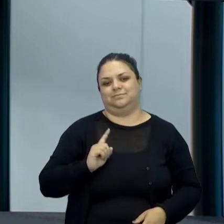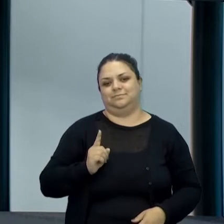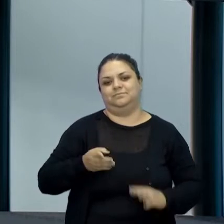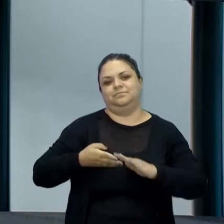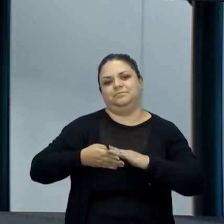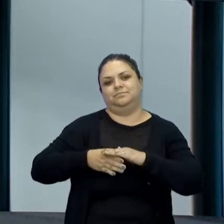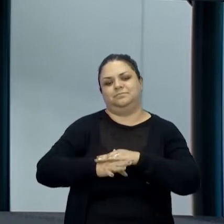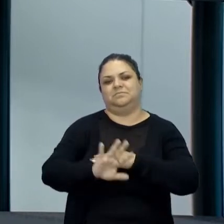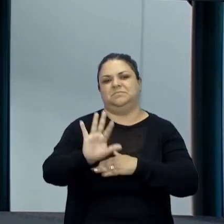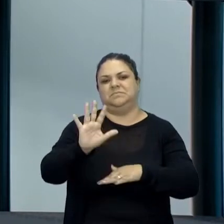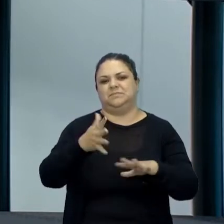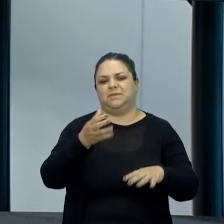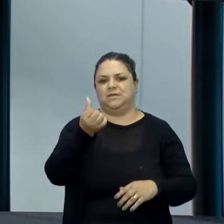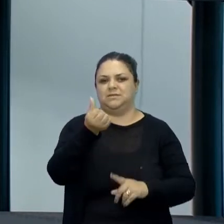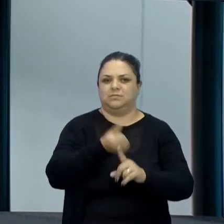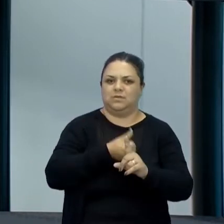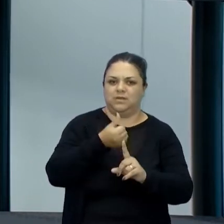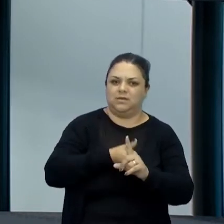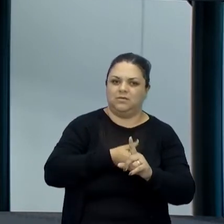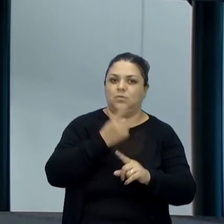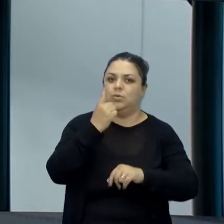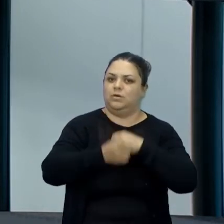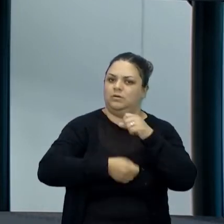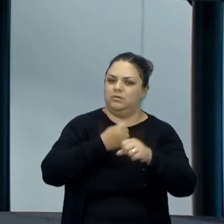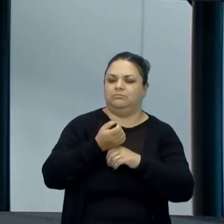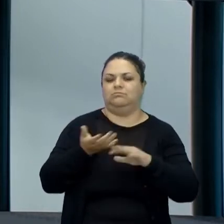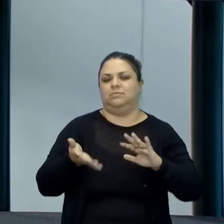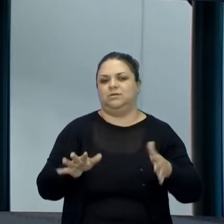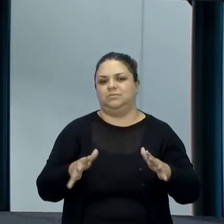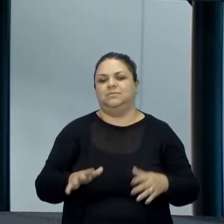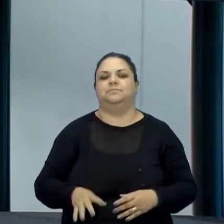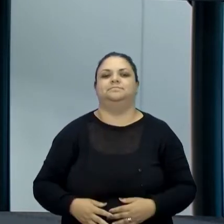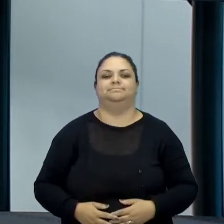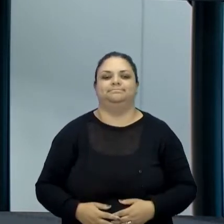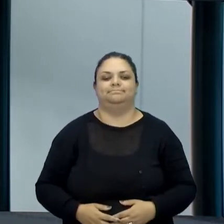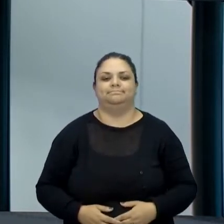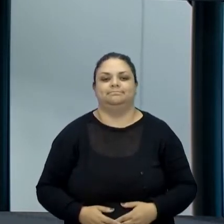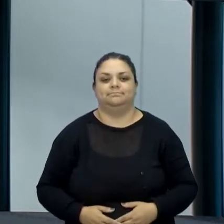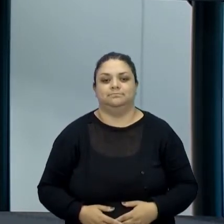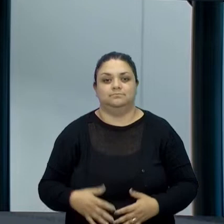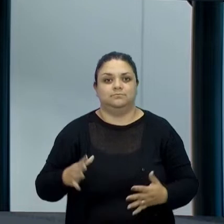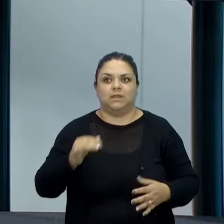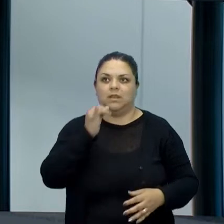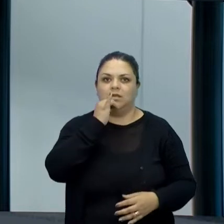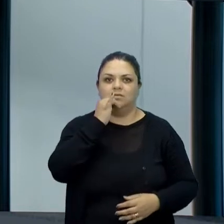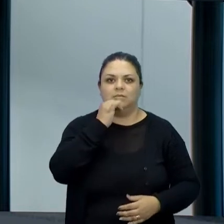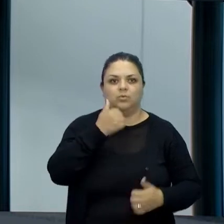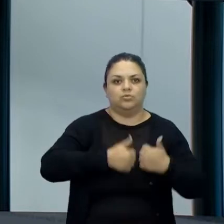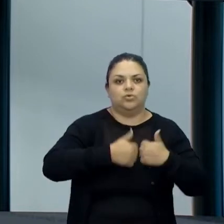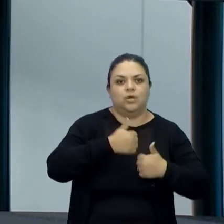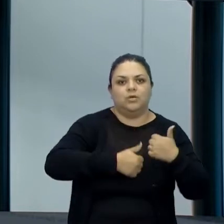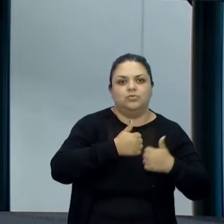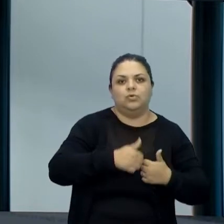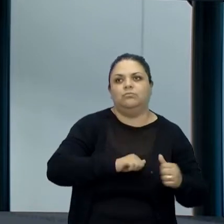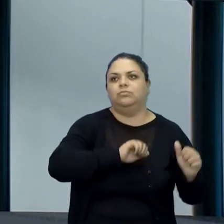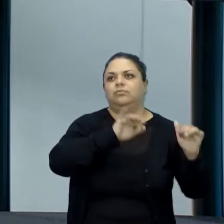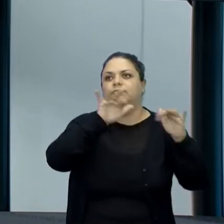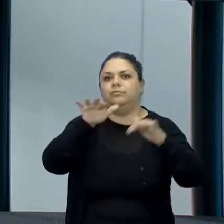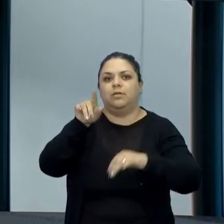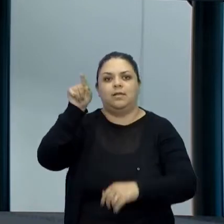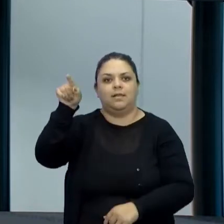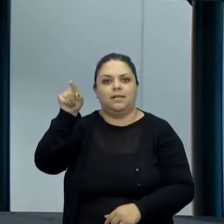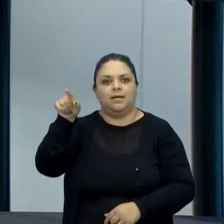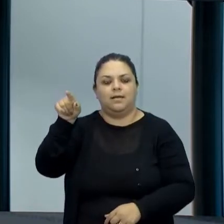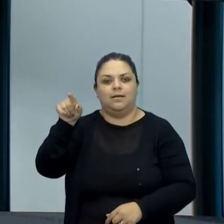aí 6 meses até seu corpo se adaptar. Aí você vai falar, cara, os jogadores de futebol, quando eles vão jogar ali, né,